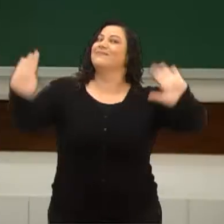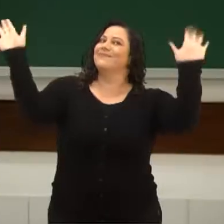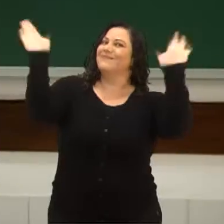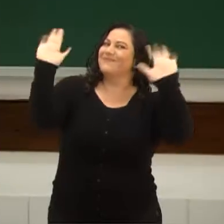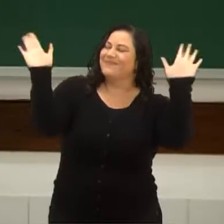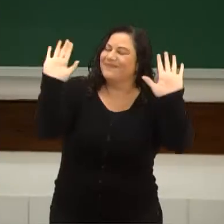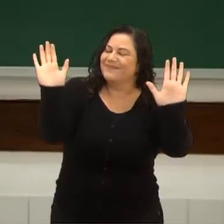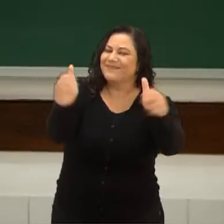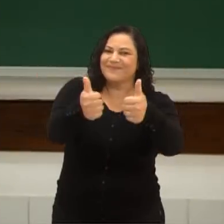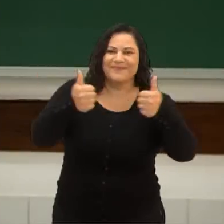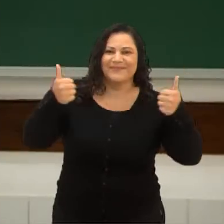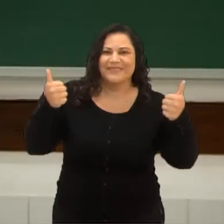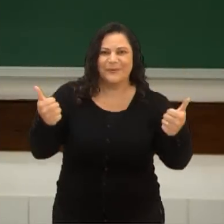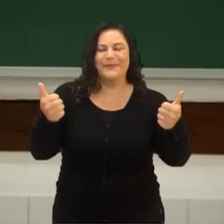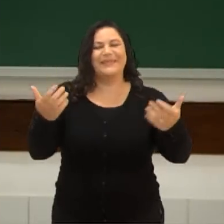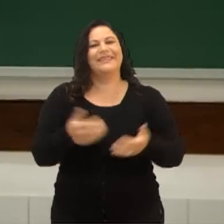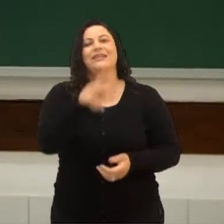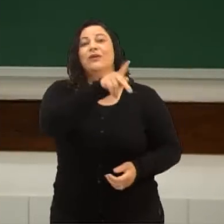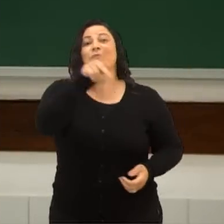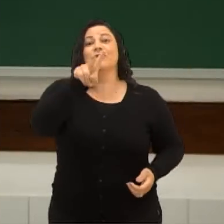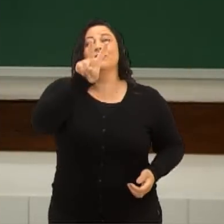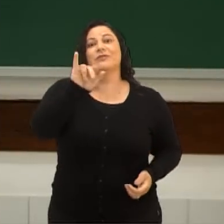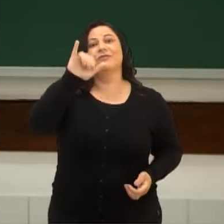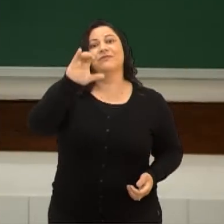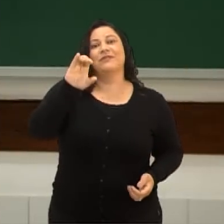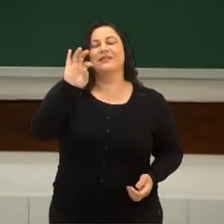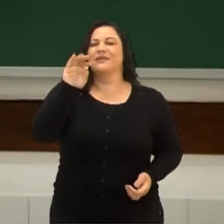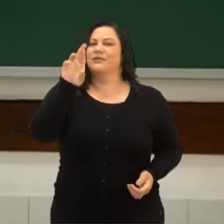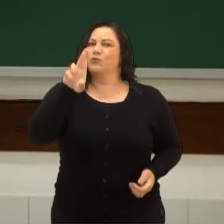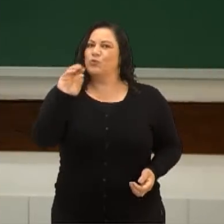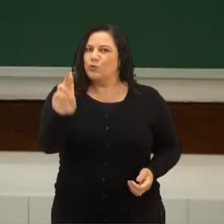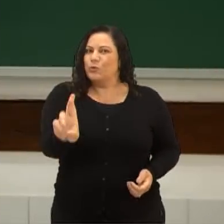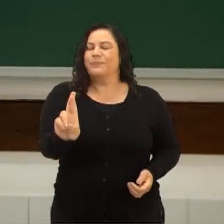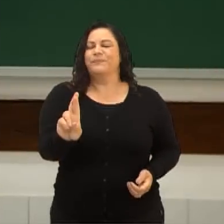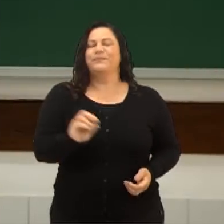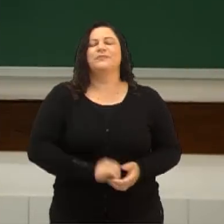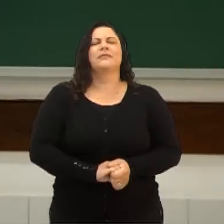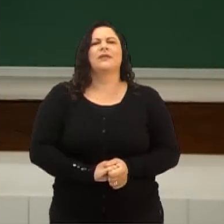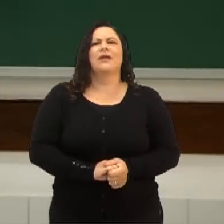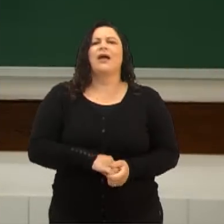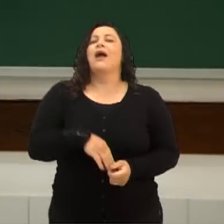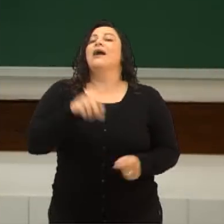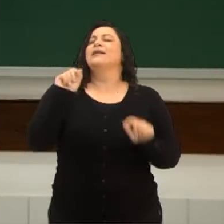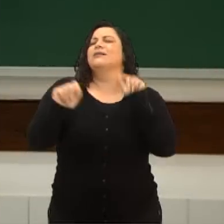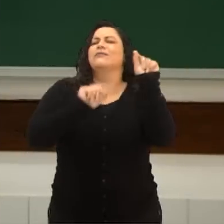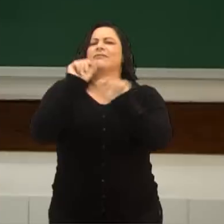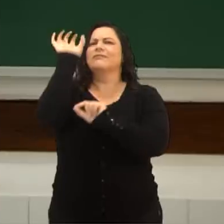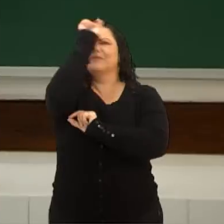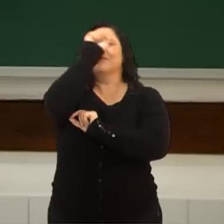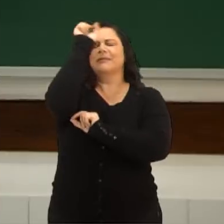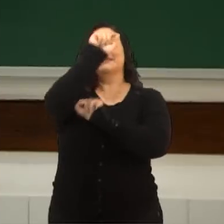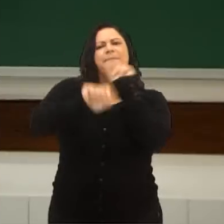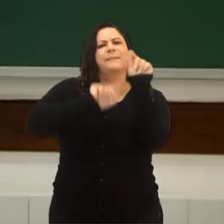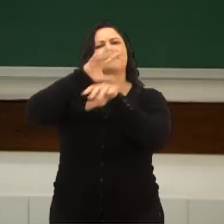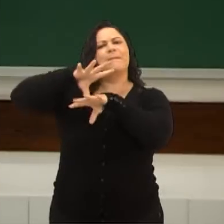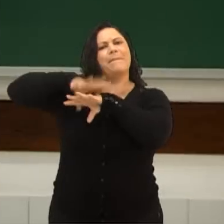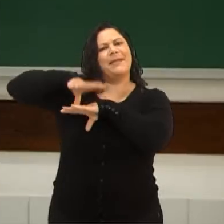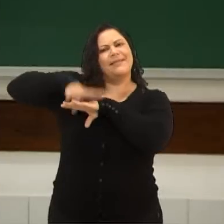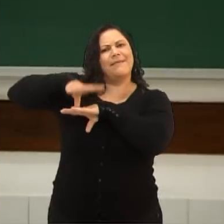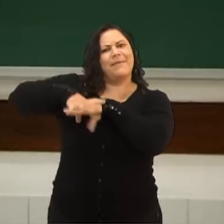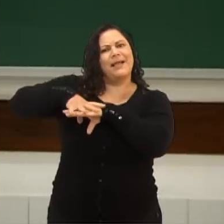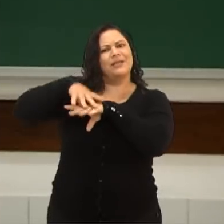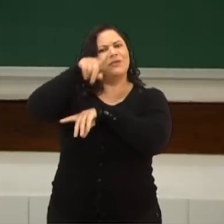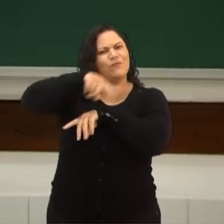Fala pessoal, tudo bem? Eu sou o professor Victor Moreira Lima e hoje nós vamos aprender matemática. Estão com saudade? Vamos que vamos